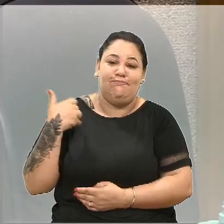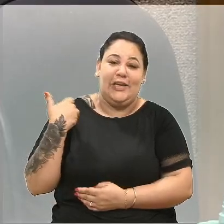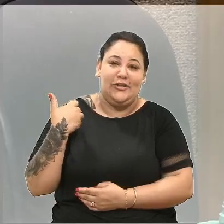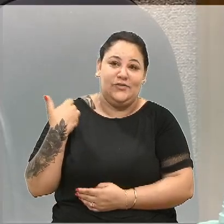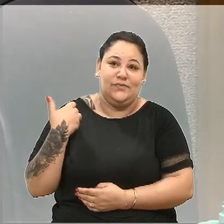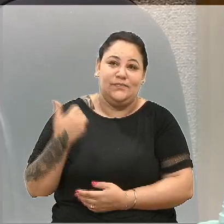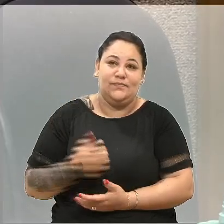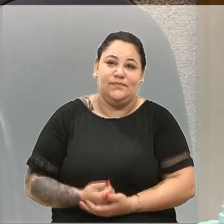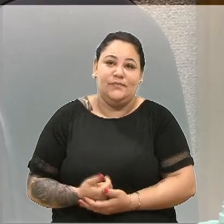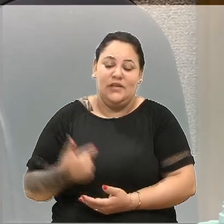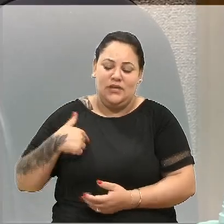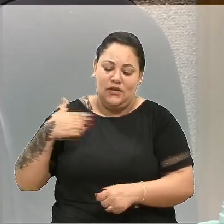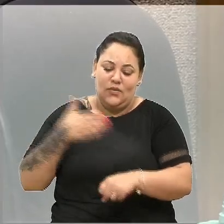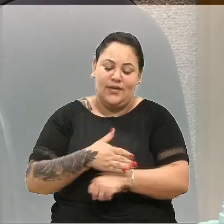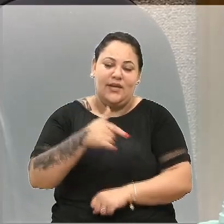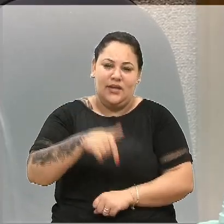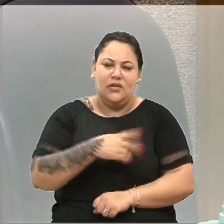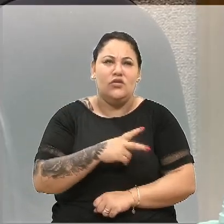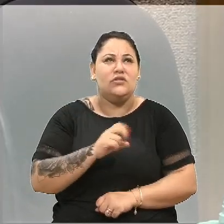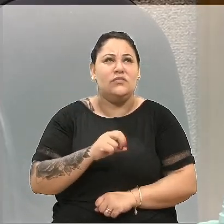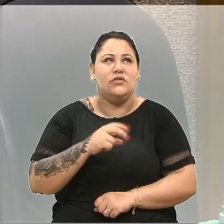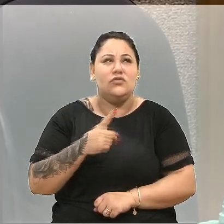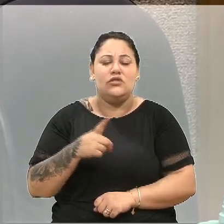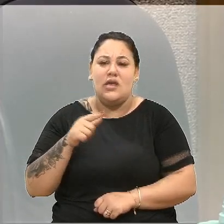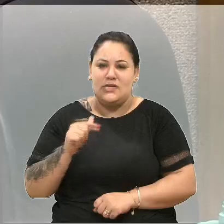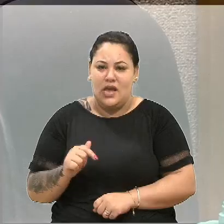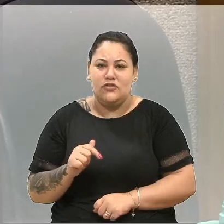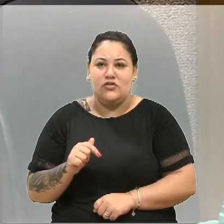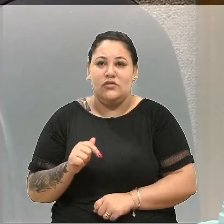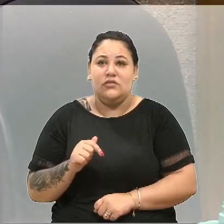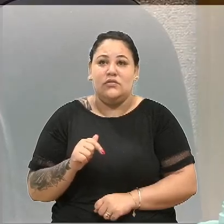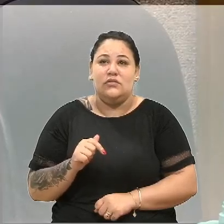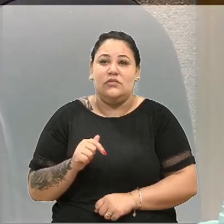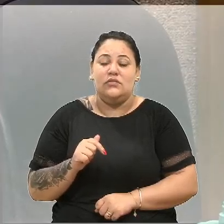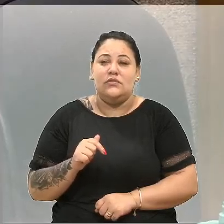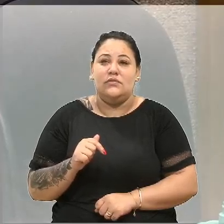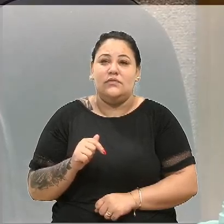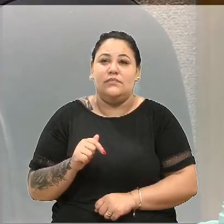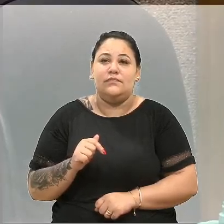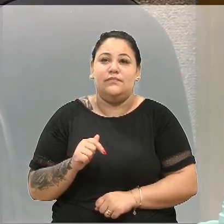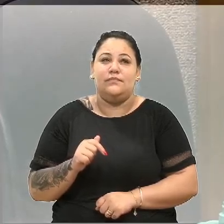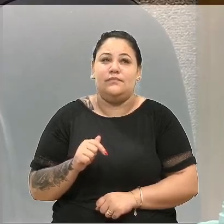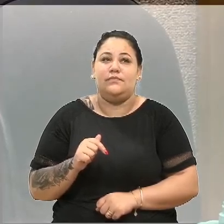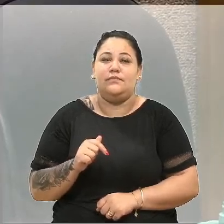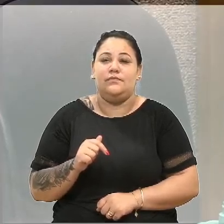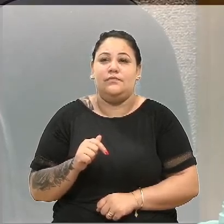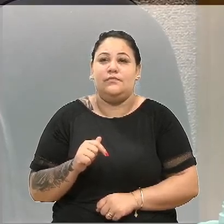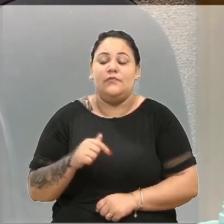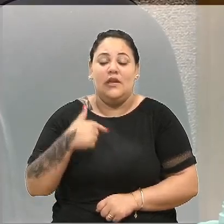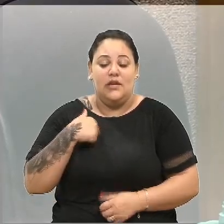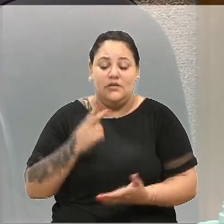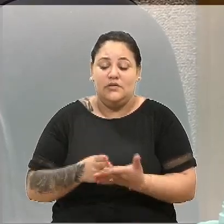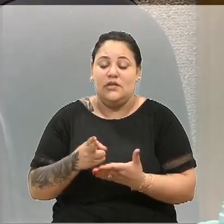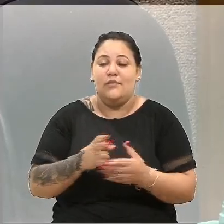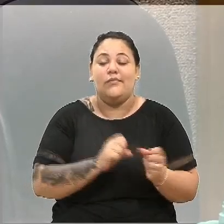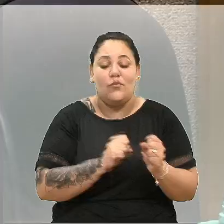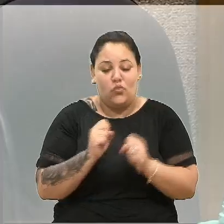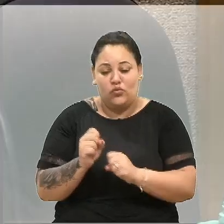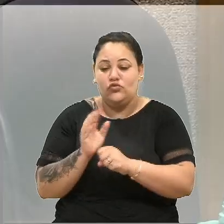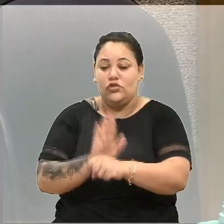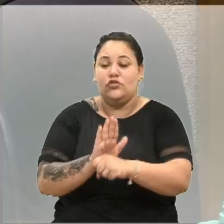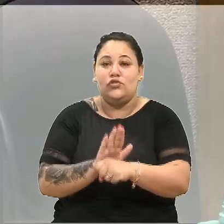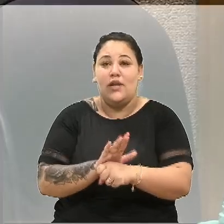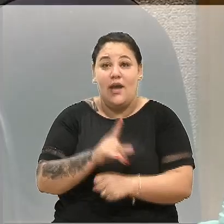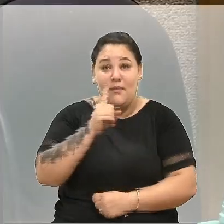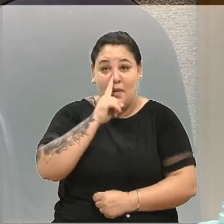que eu assumi essa casa em 2017, eu sempre pude ajudar a mãe